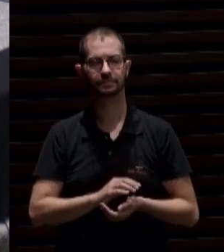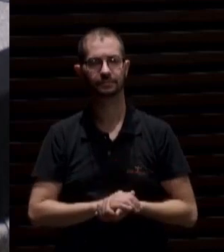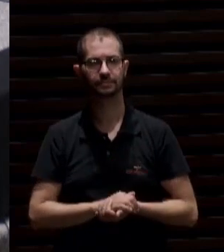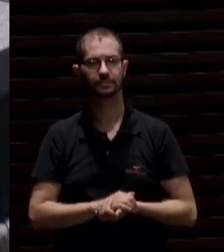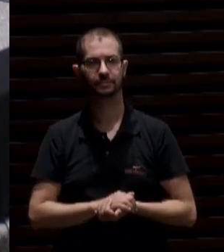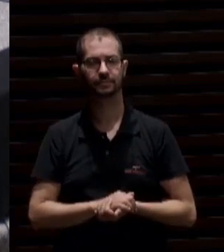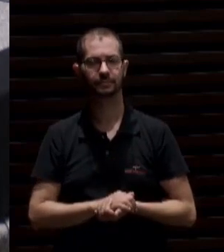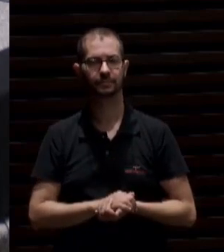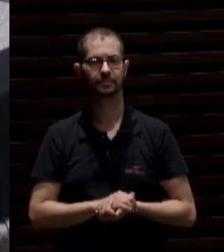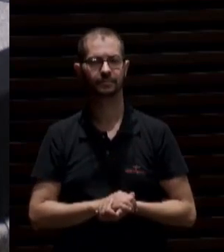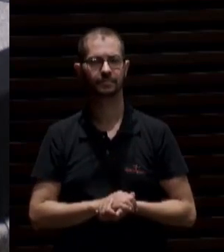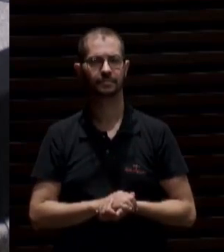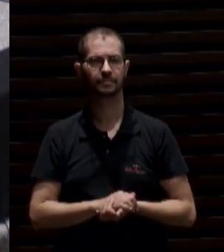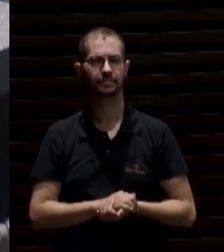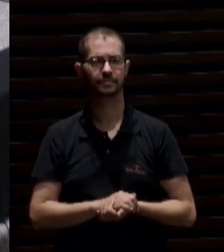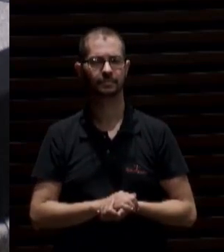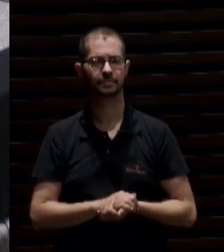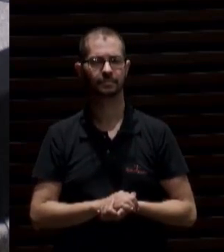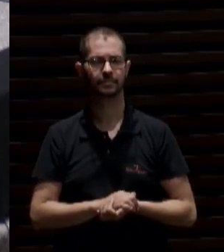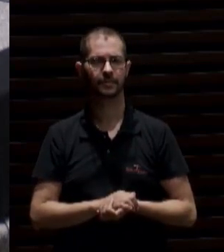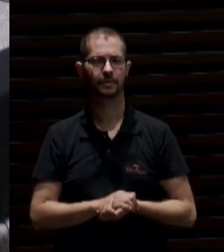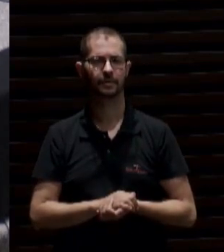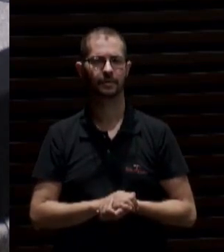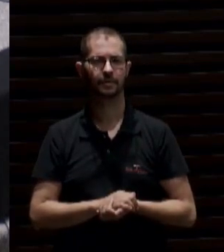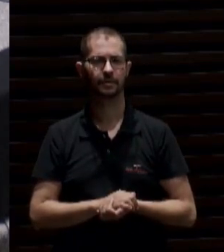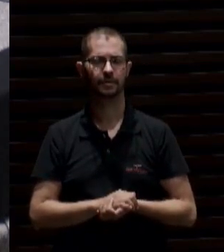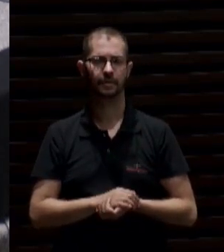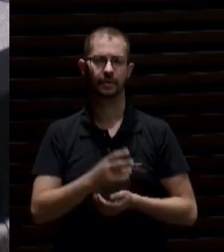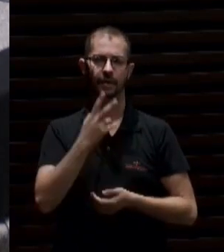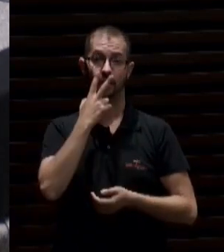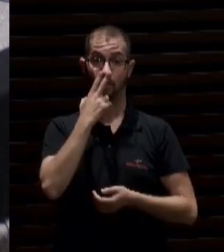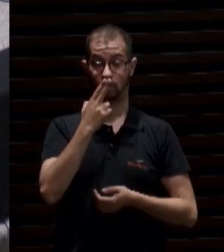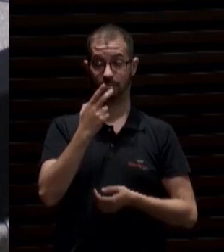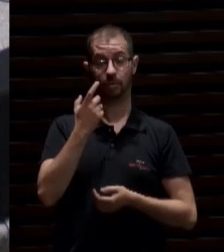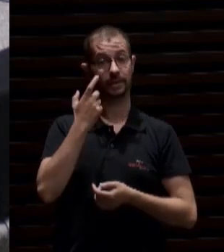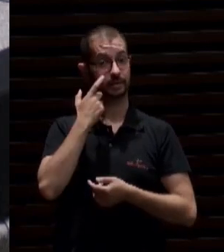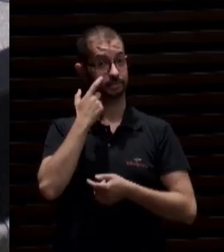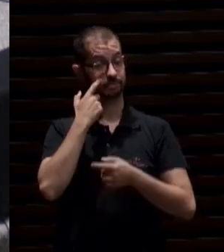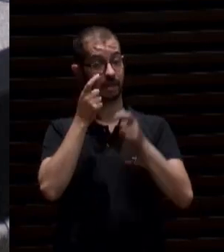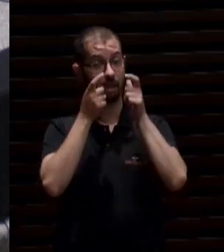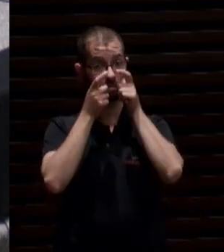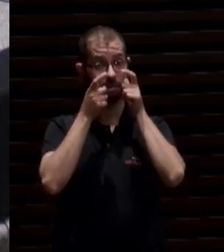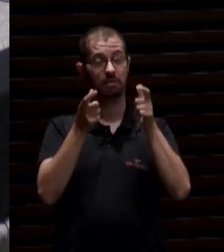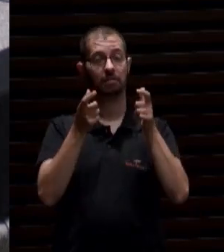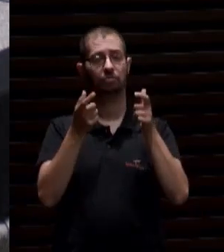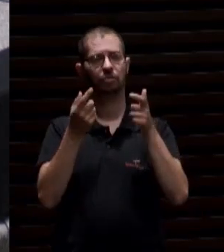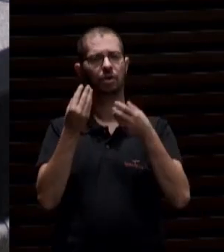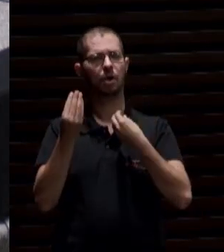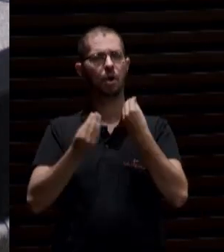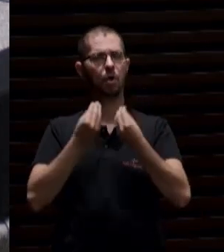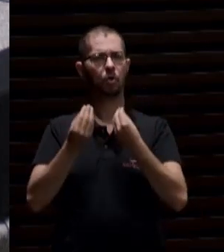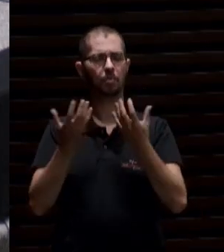que eu falei na primeira pregação, eu acho que é uma coisa que ainda salta aos olhos, é sobre como devemos viver nesse mundo